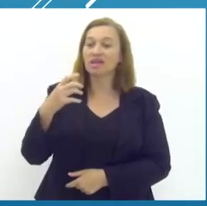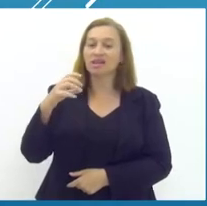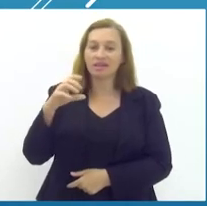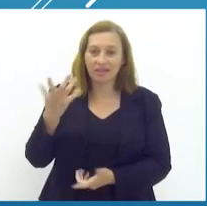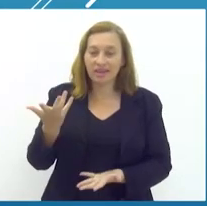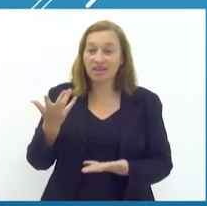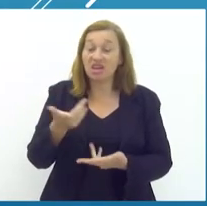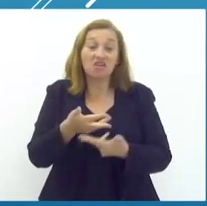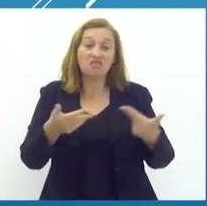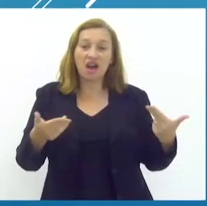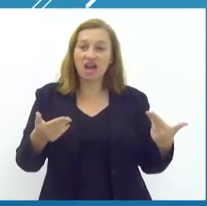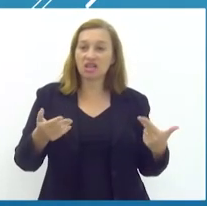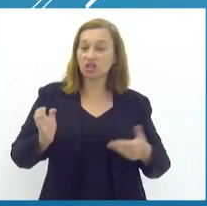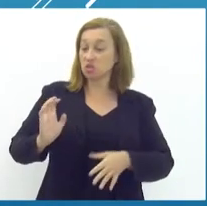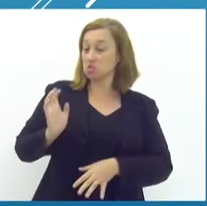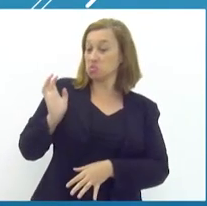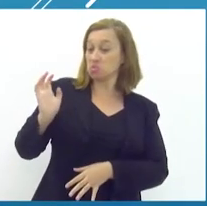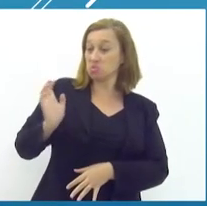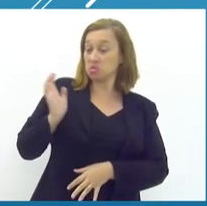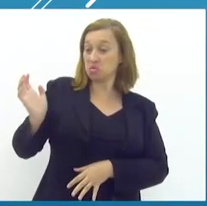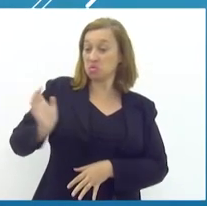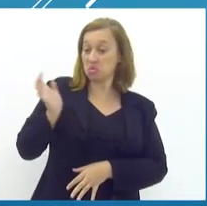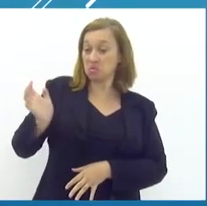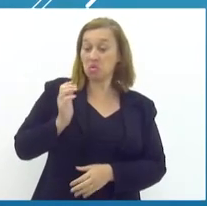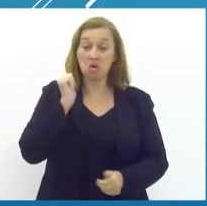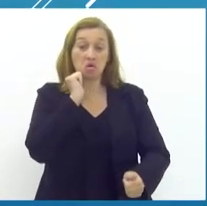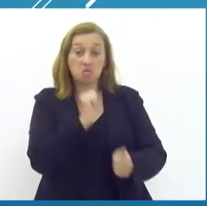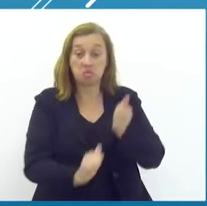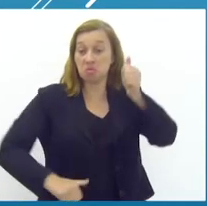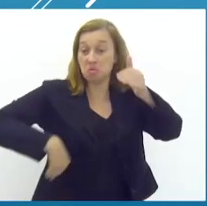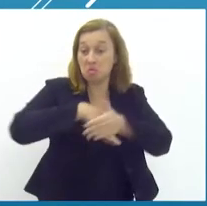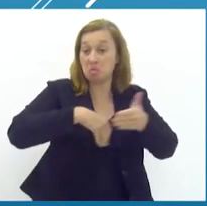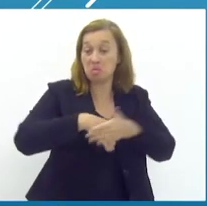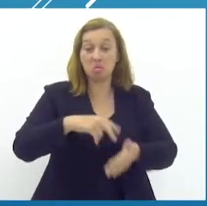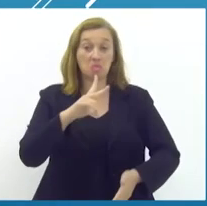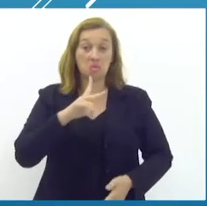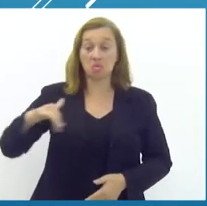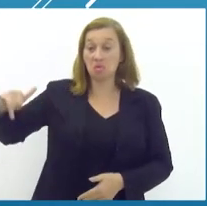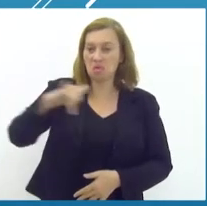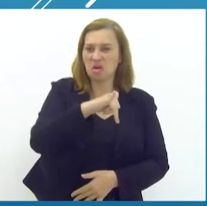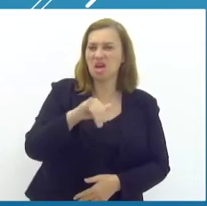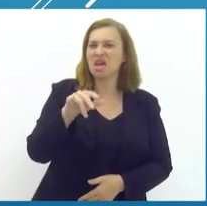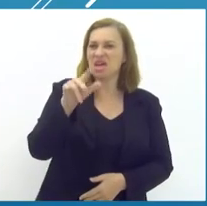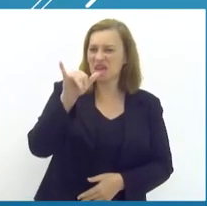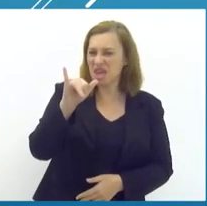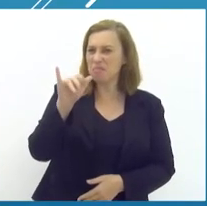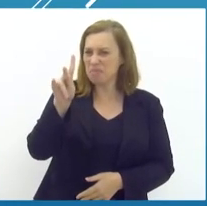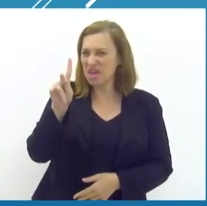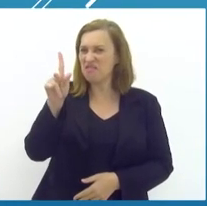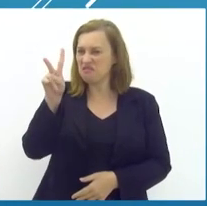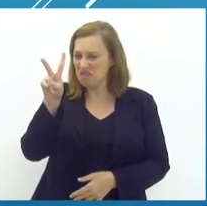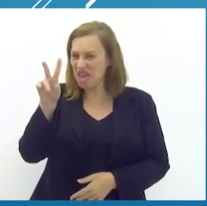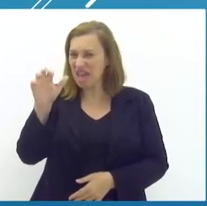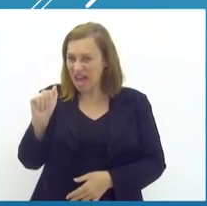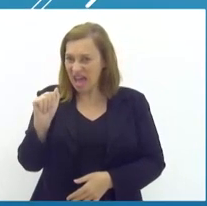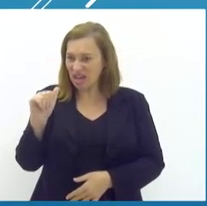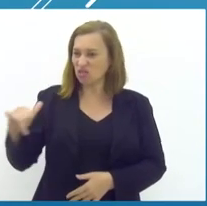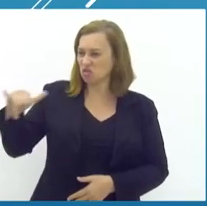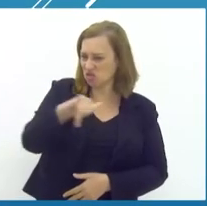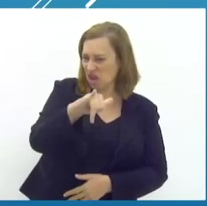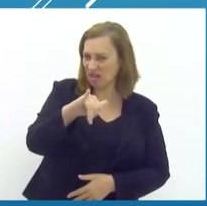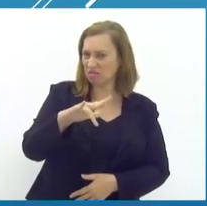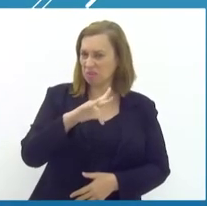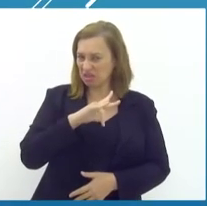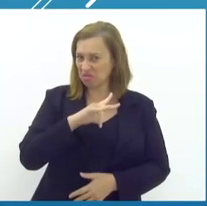pessoa rica futebol jogador de futebol com jato Então vamos tentar localizar IPVA no jato Opa